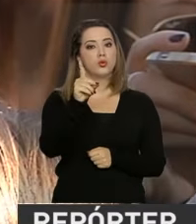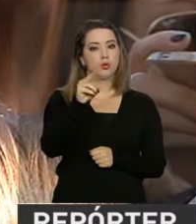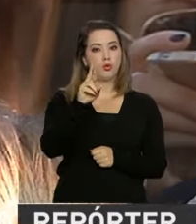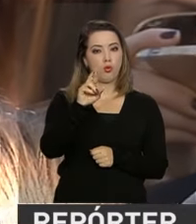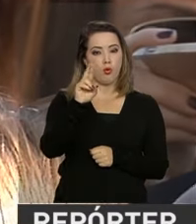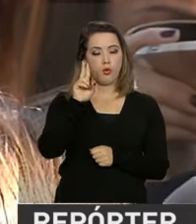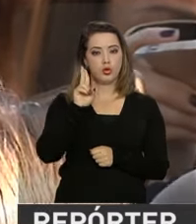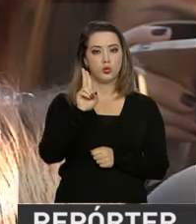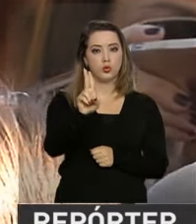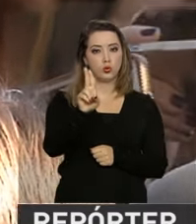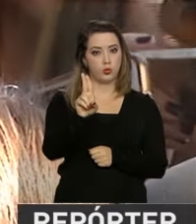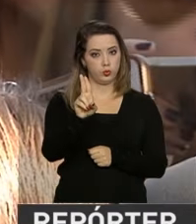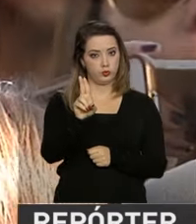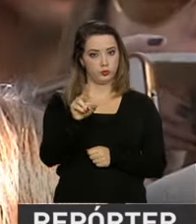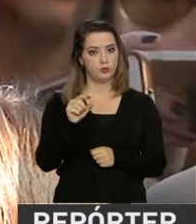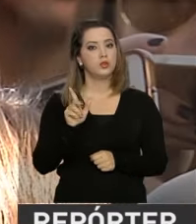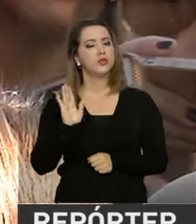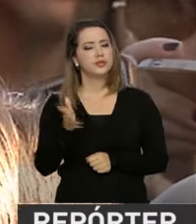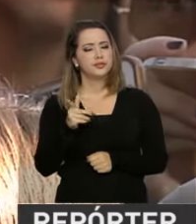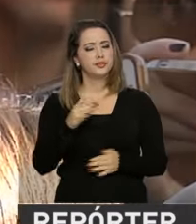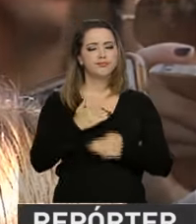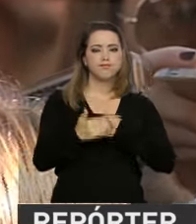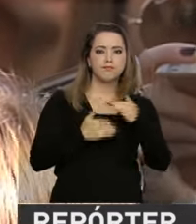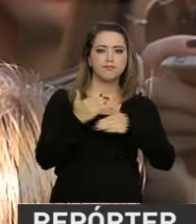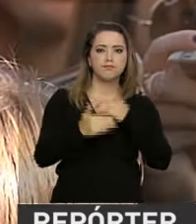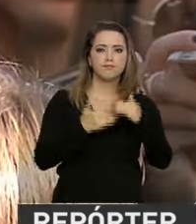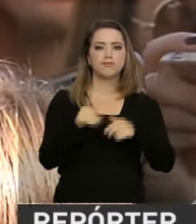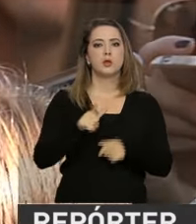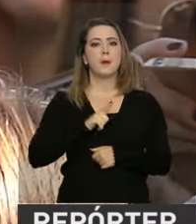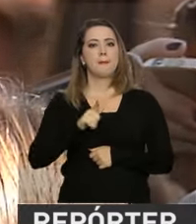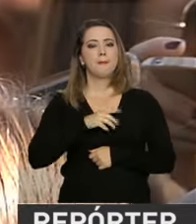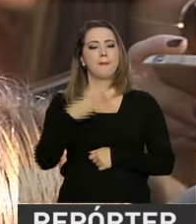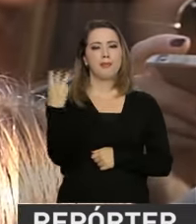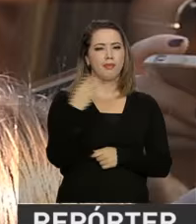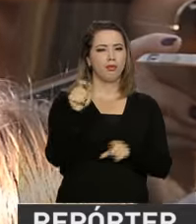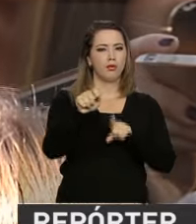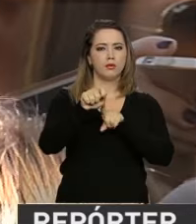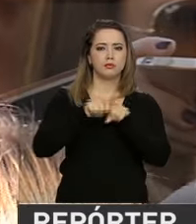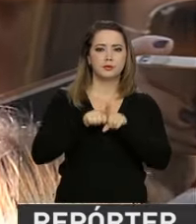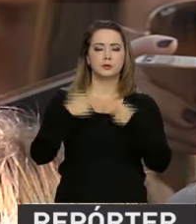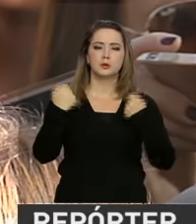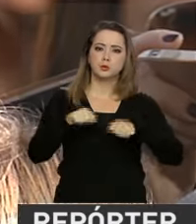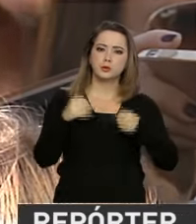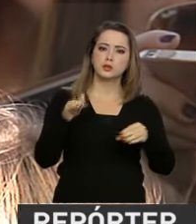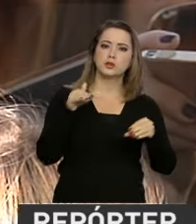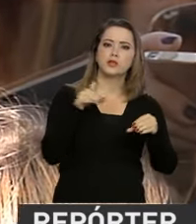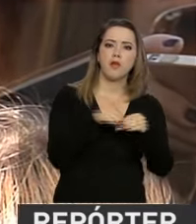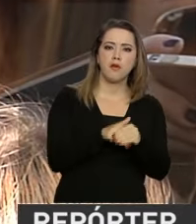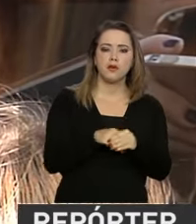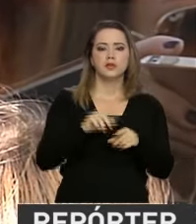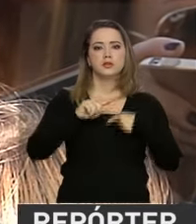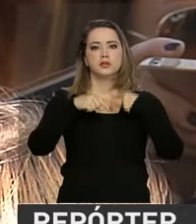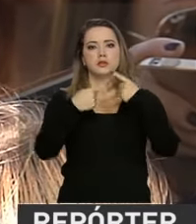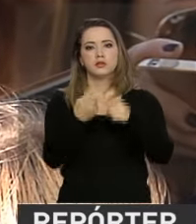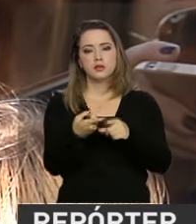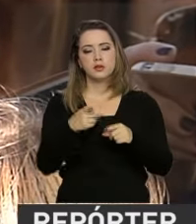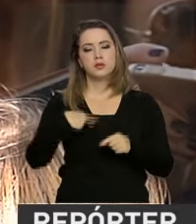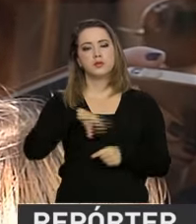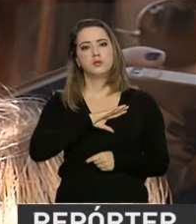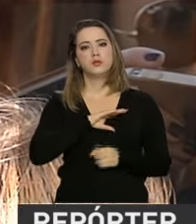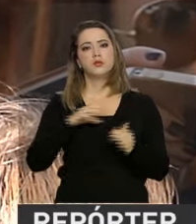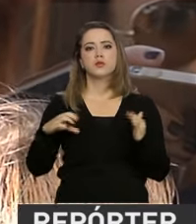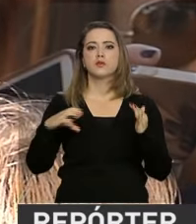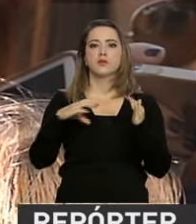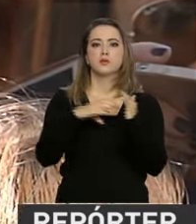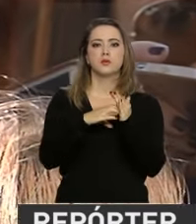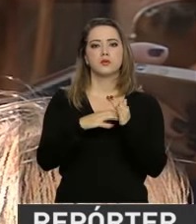tramitando desde 10 meses já, desde julho do ano passado, sem votação. Nós vamos votar e vamos para o Senado obter também lá uma vitória